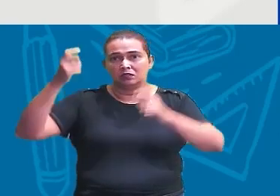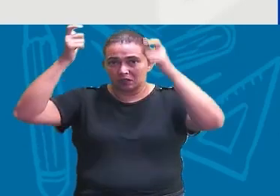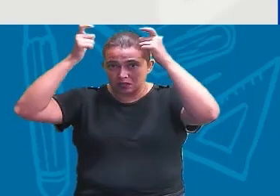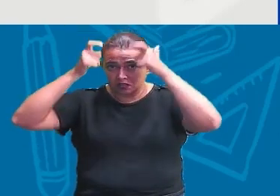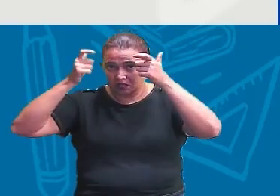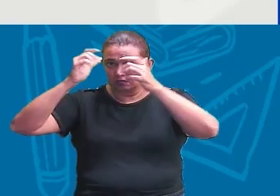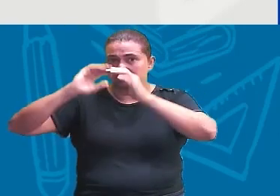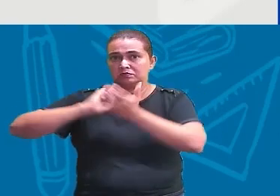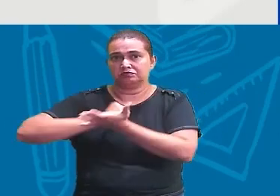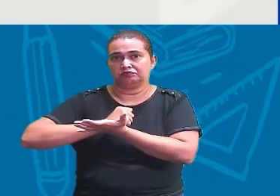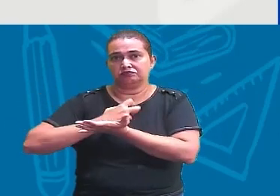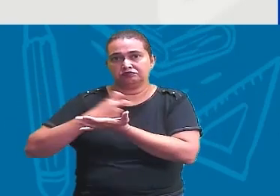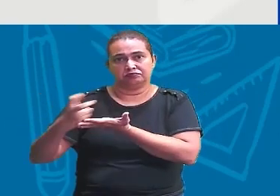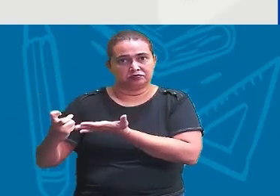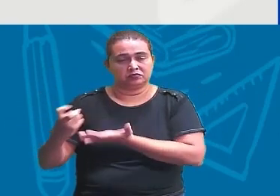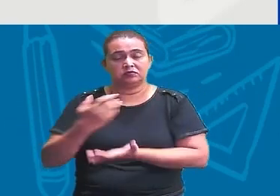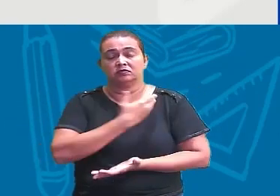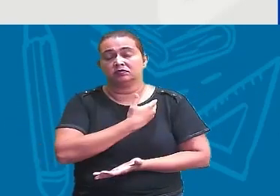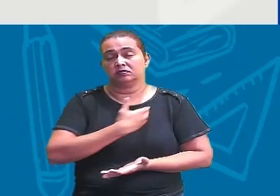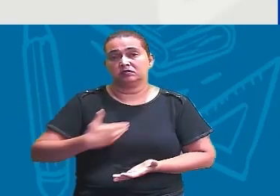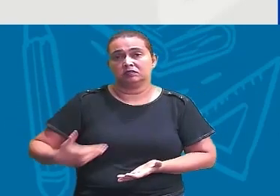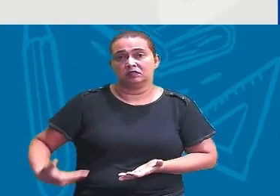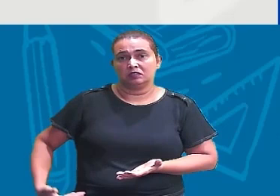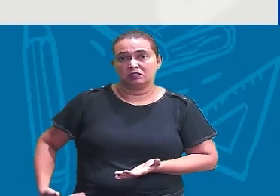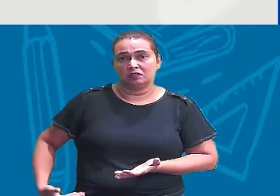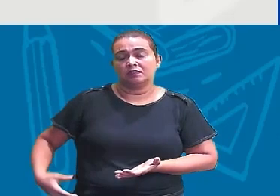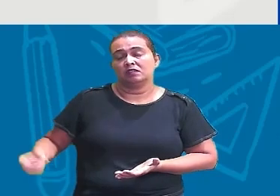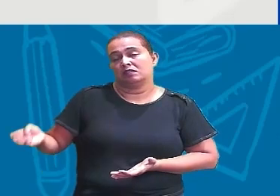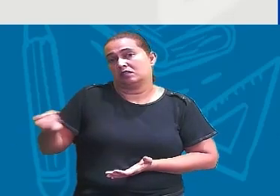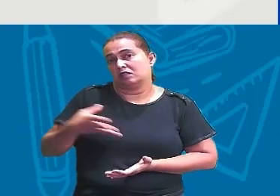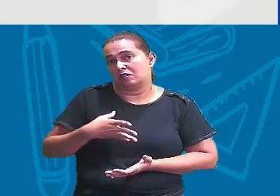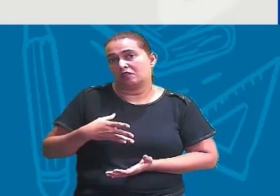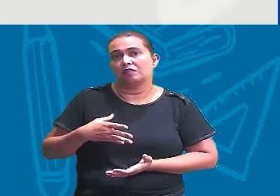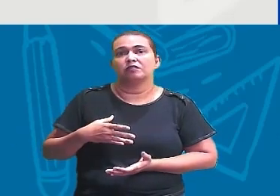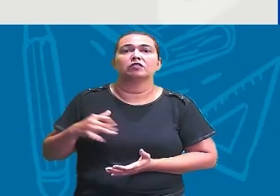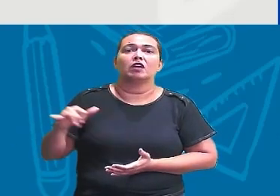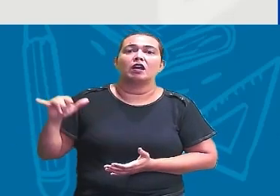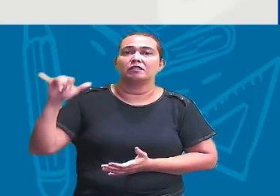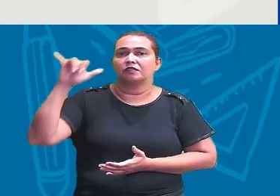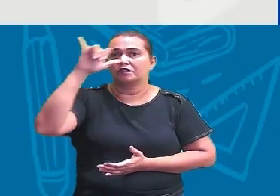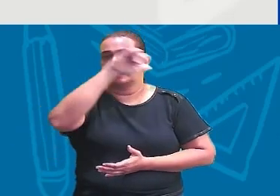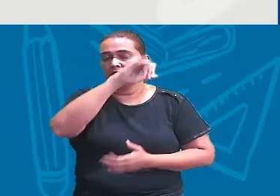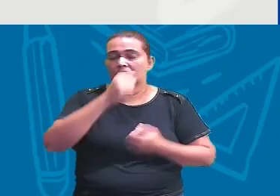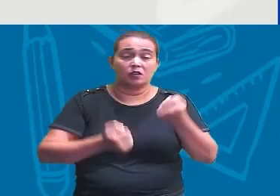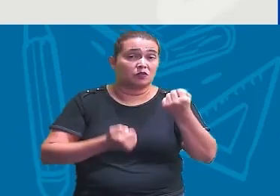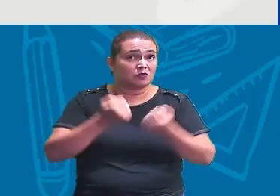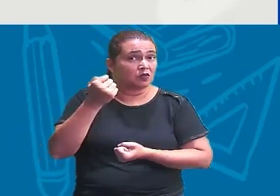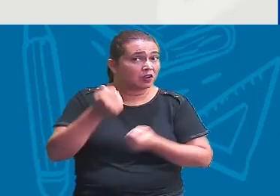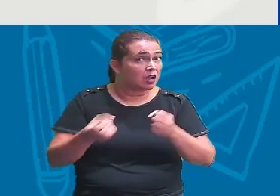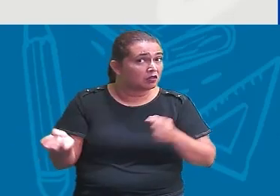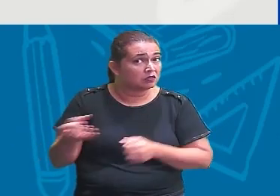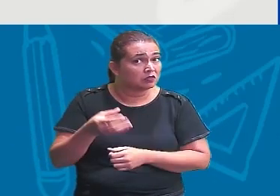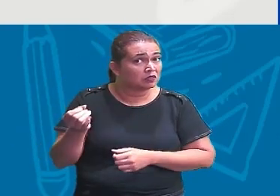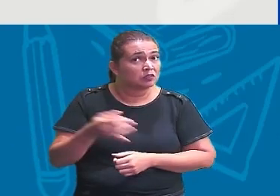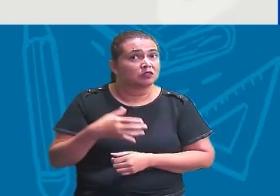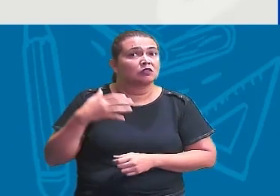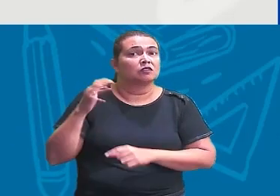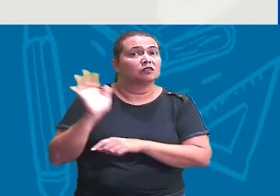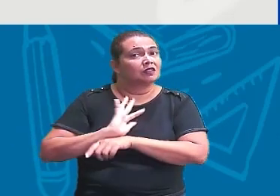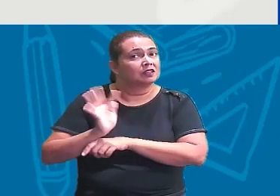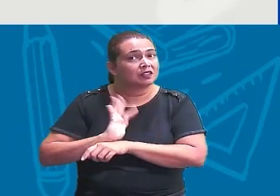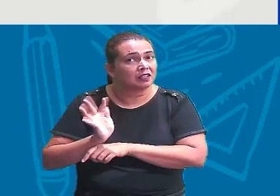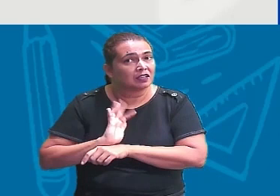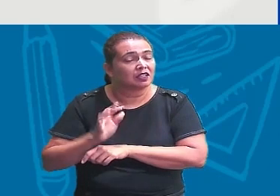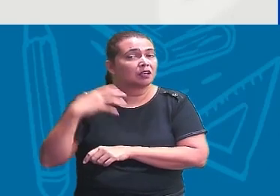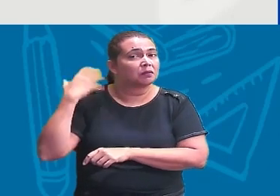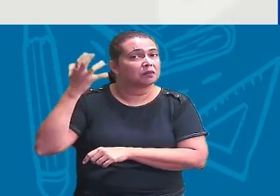eram realidade. O cinema e o rádio expandiram-se pelo mundo e as mulheres lutam pelos seus direitos, como eu falei para